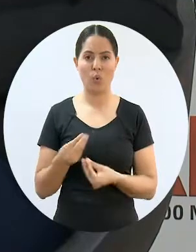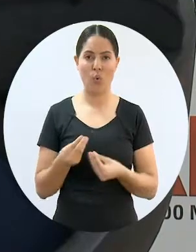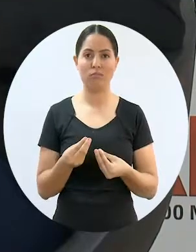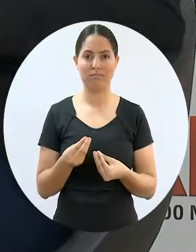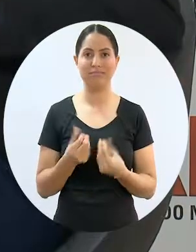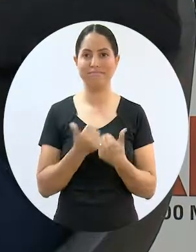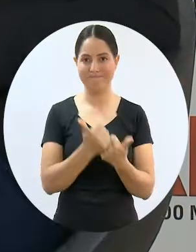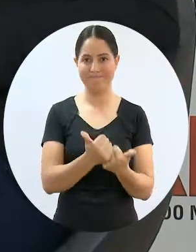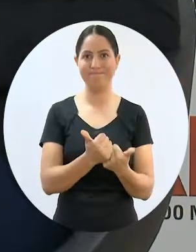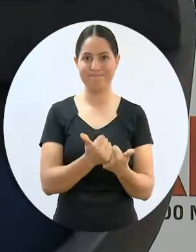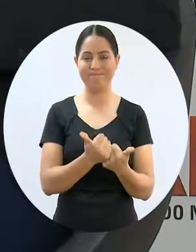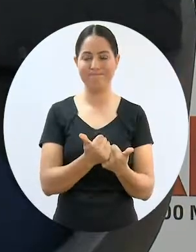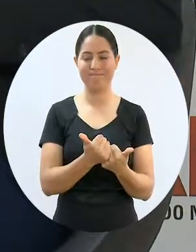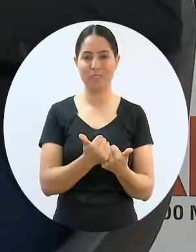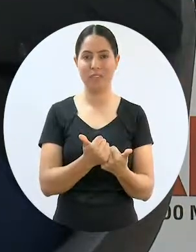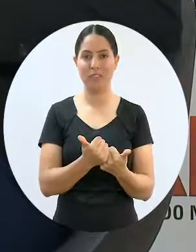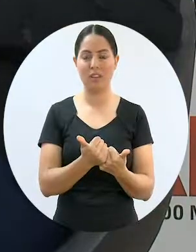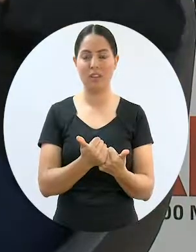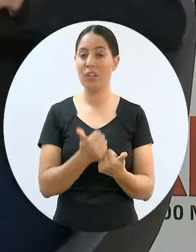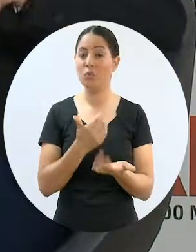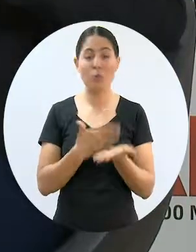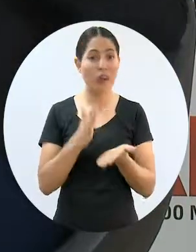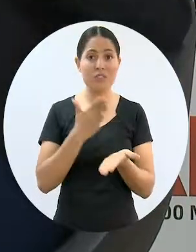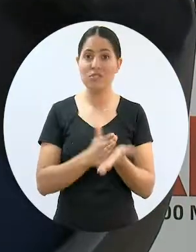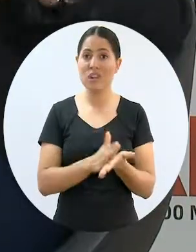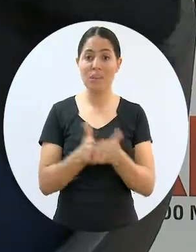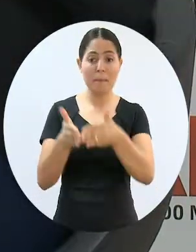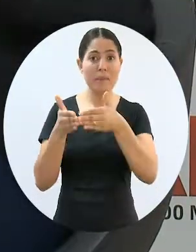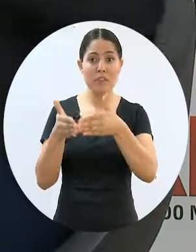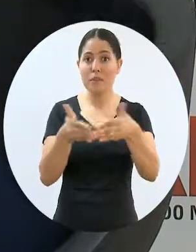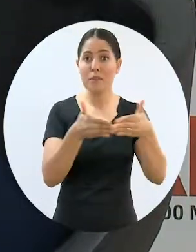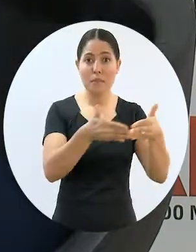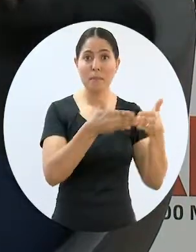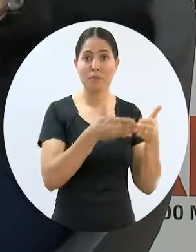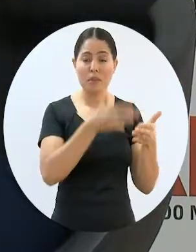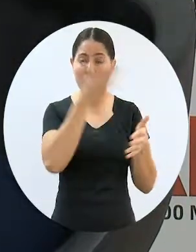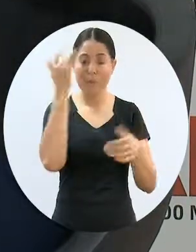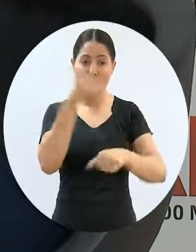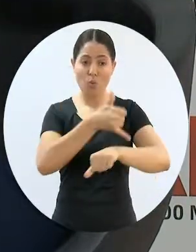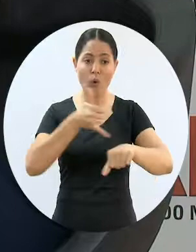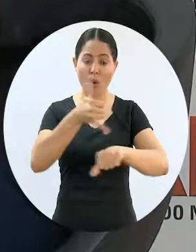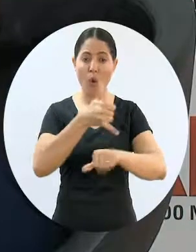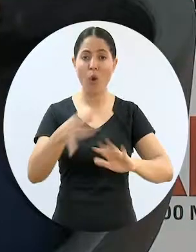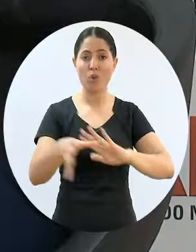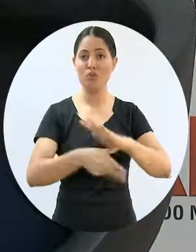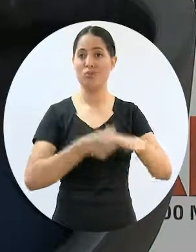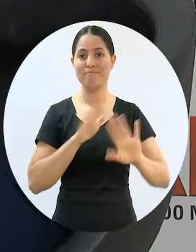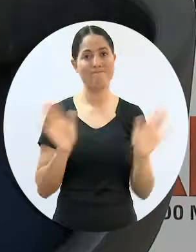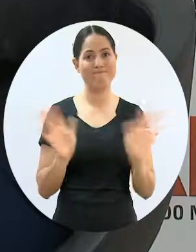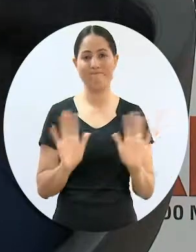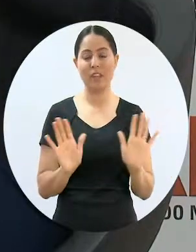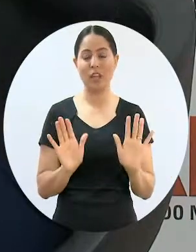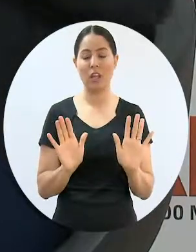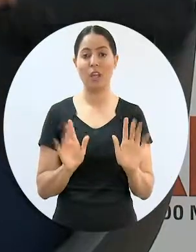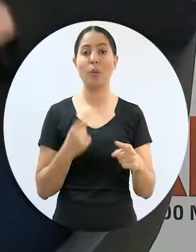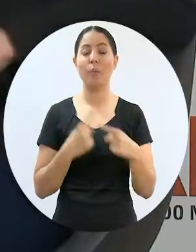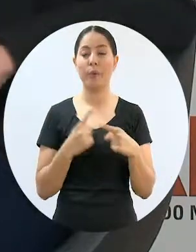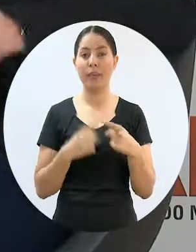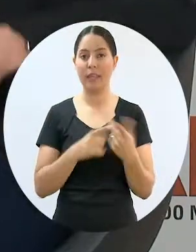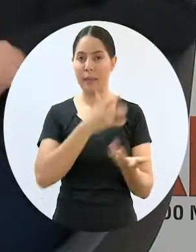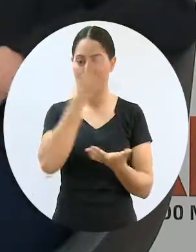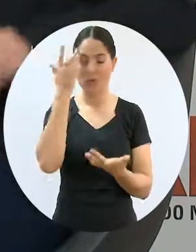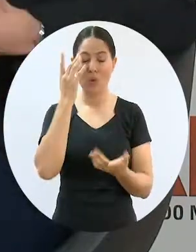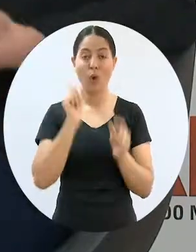essa maneira, porque não adianta a gente pedir e estimular que as pessoas vão lá recolher o óleo que eventualmente apareça, porque essas pessoas